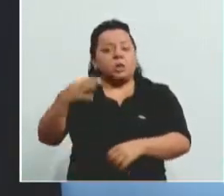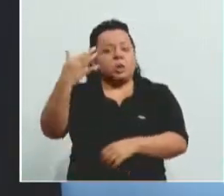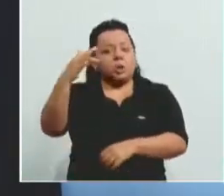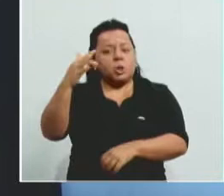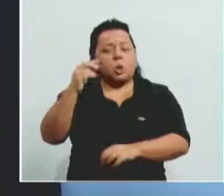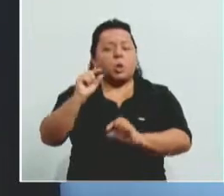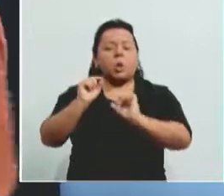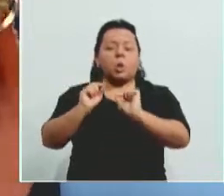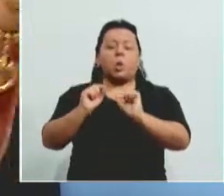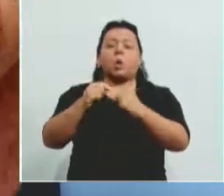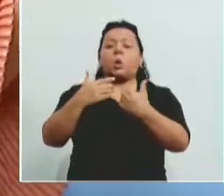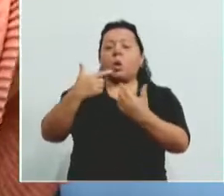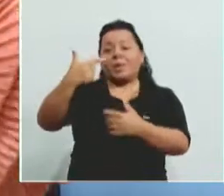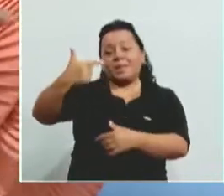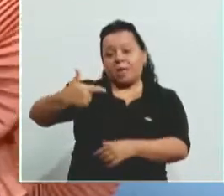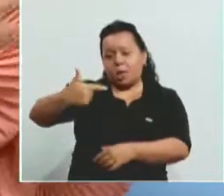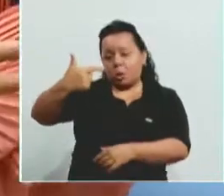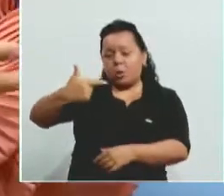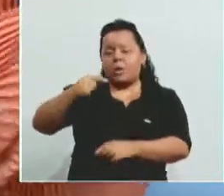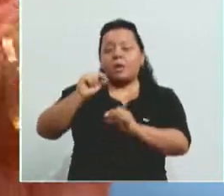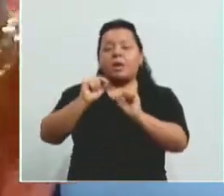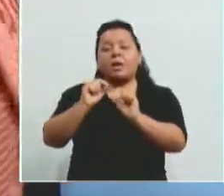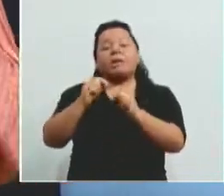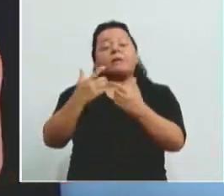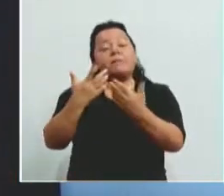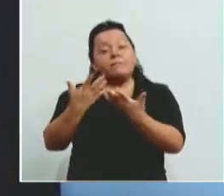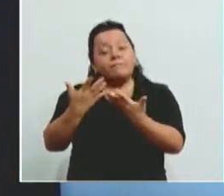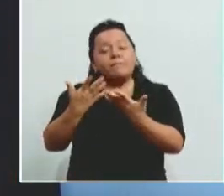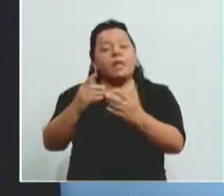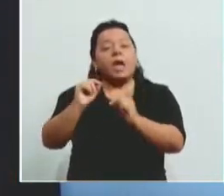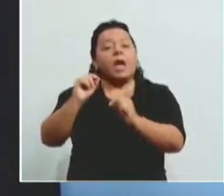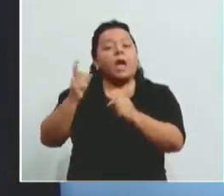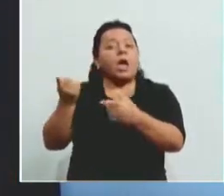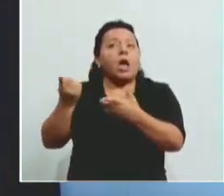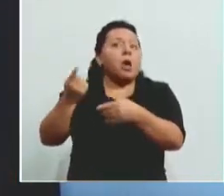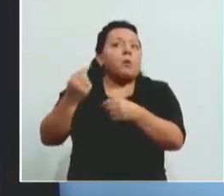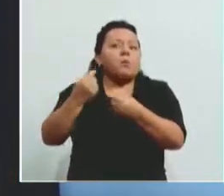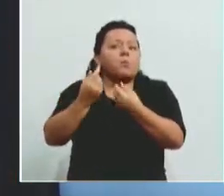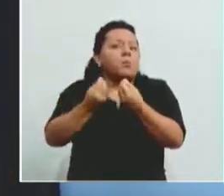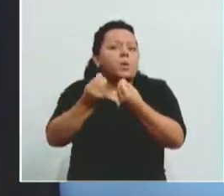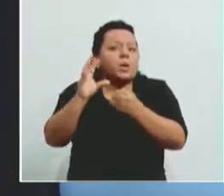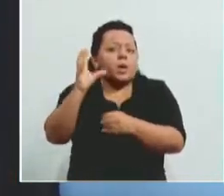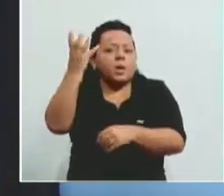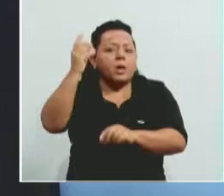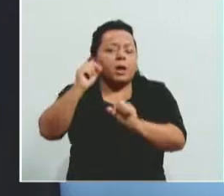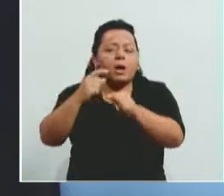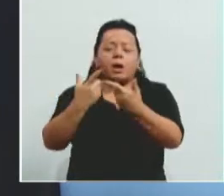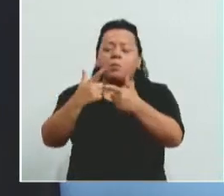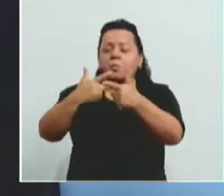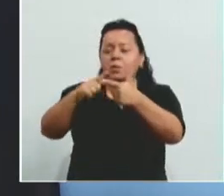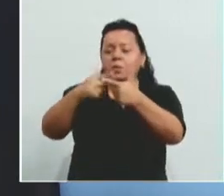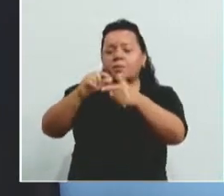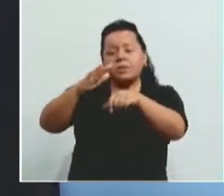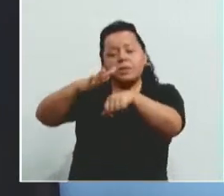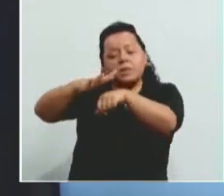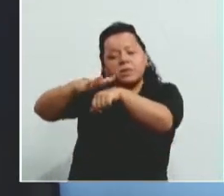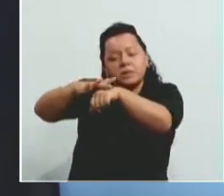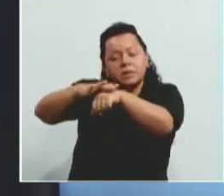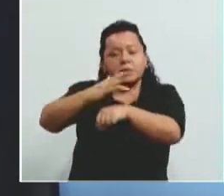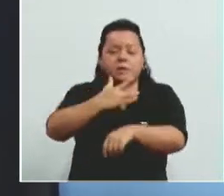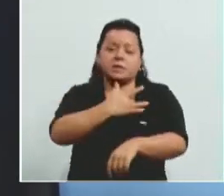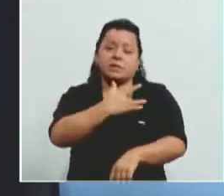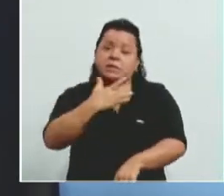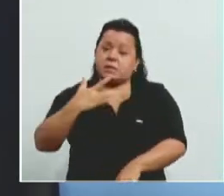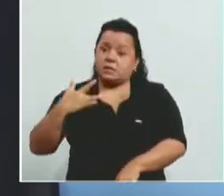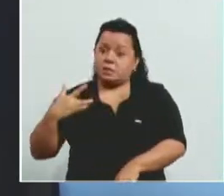de saúde, como a endometriose. Mas nem toda mulher que tem cólica forte é mulher